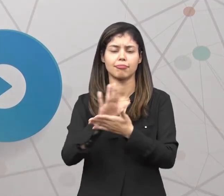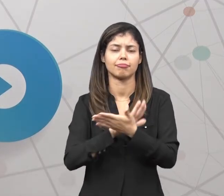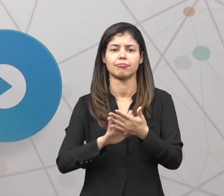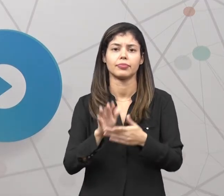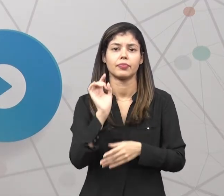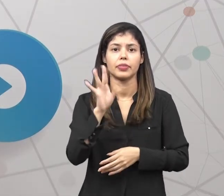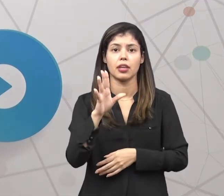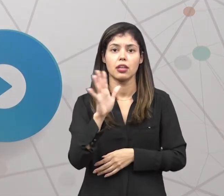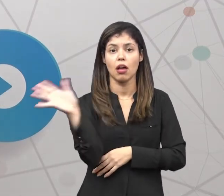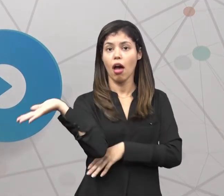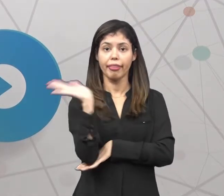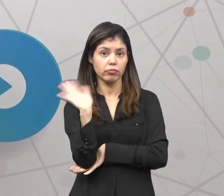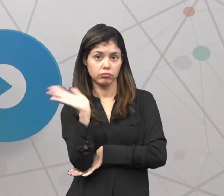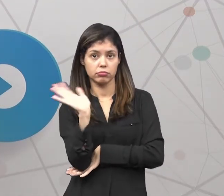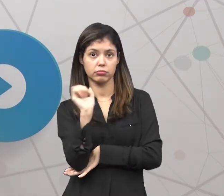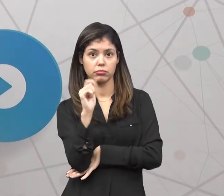ó,